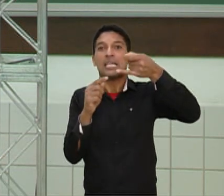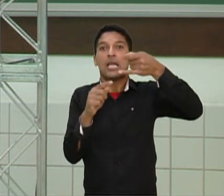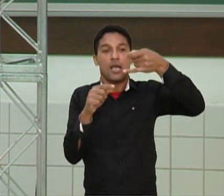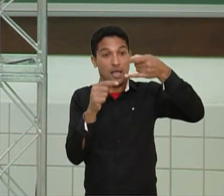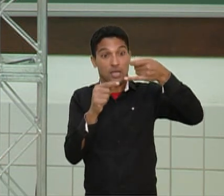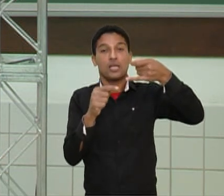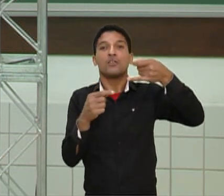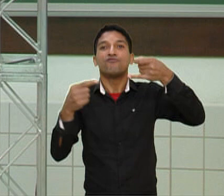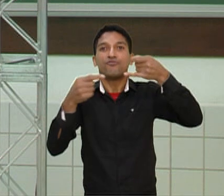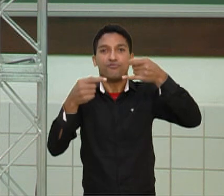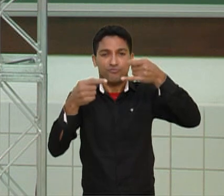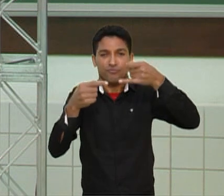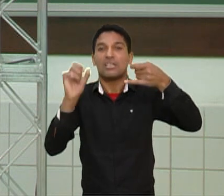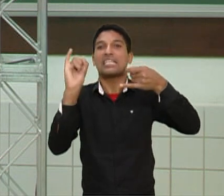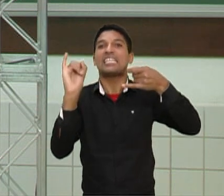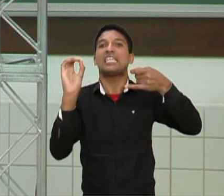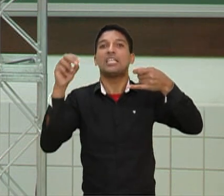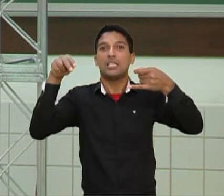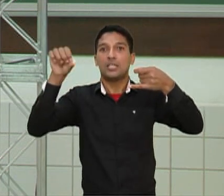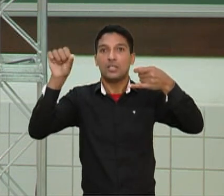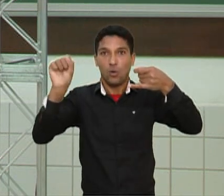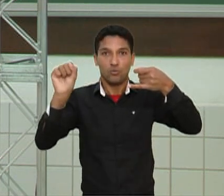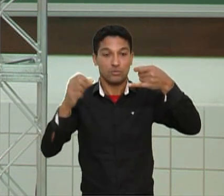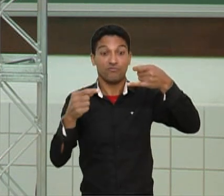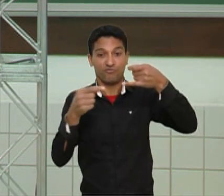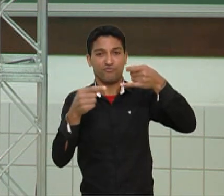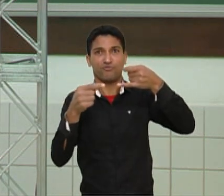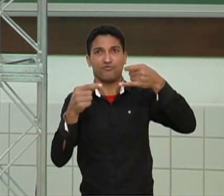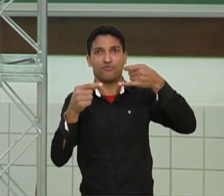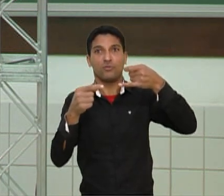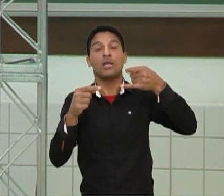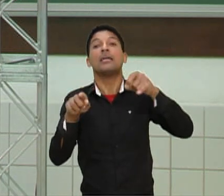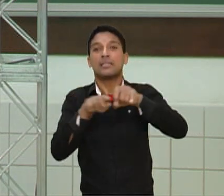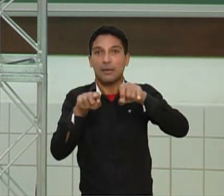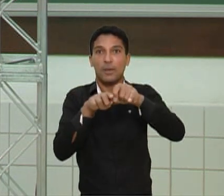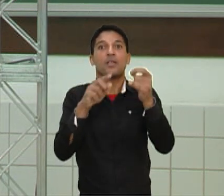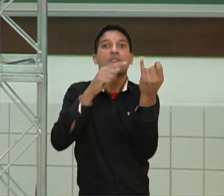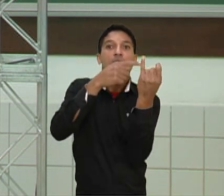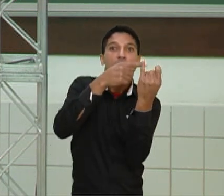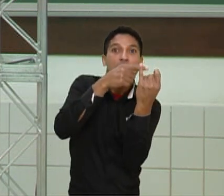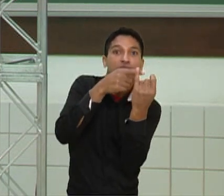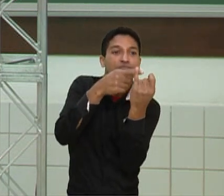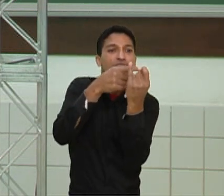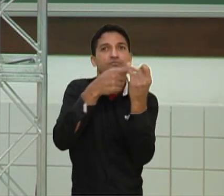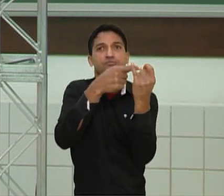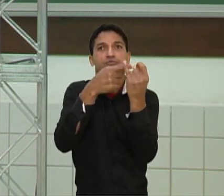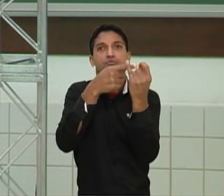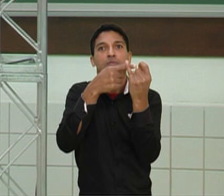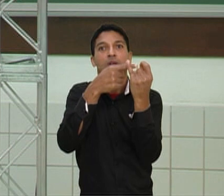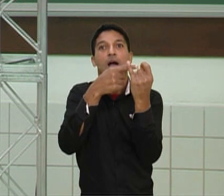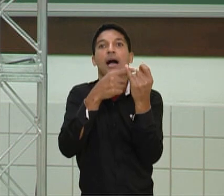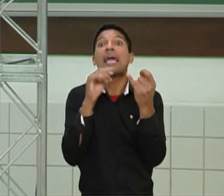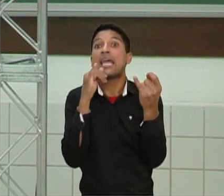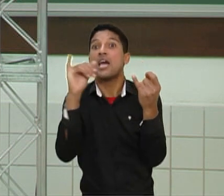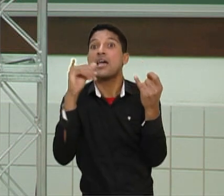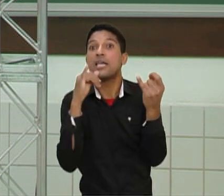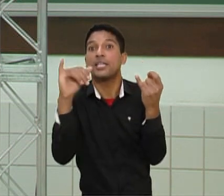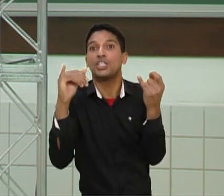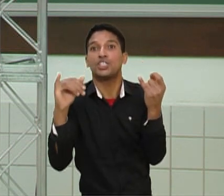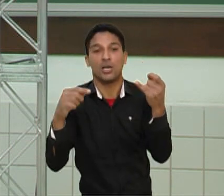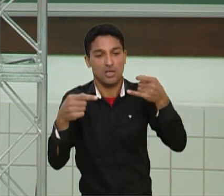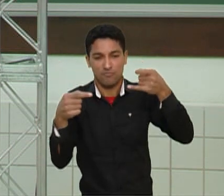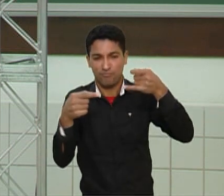tanto cargas negativas. Então, por que o meu sal misturado com a água, né, em solução que a gente chama de